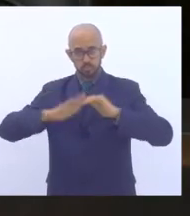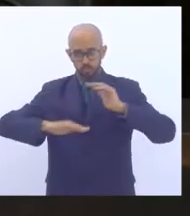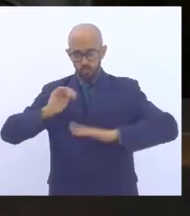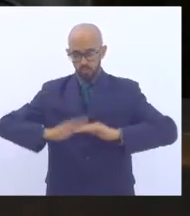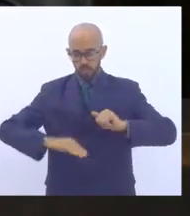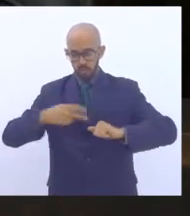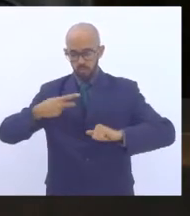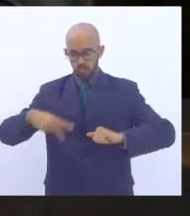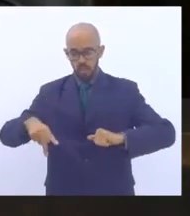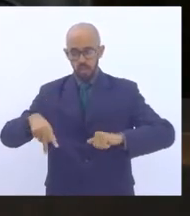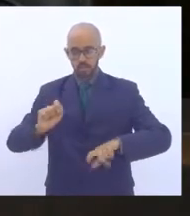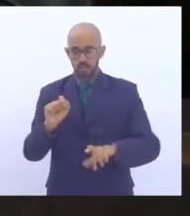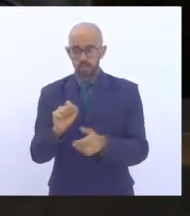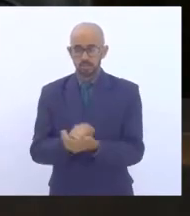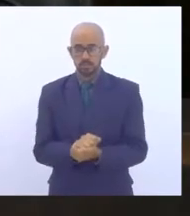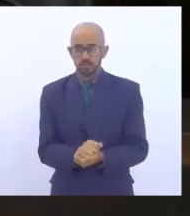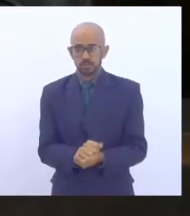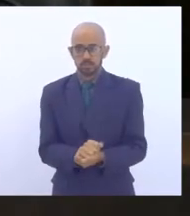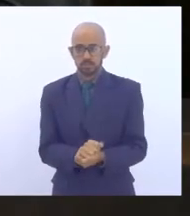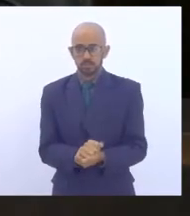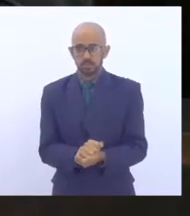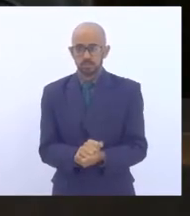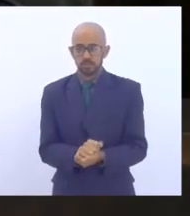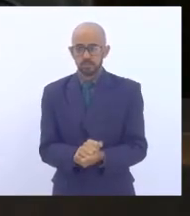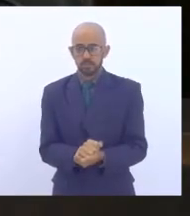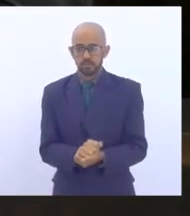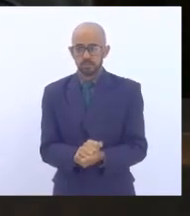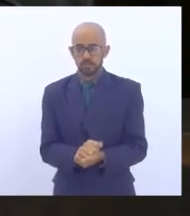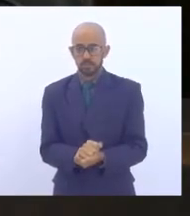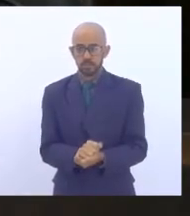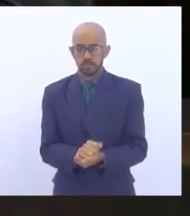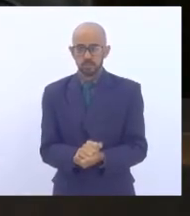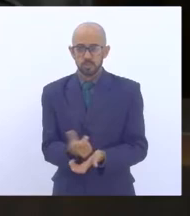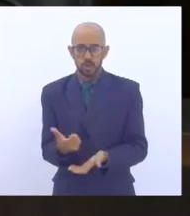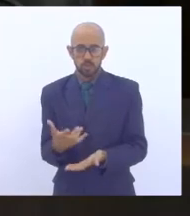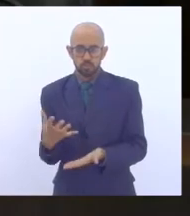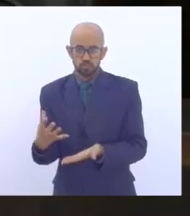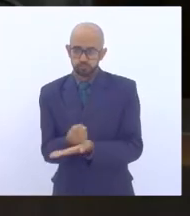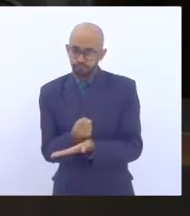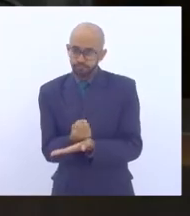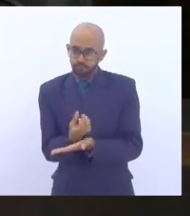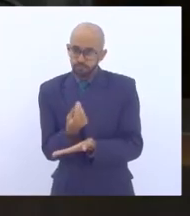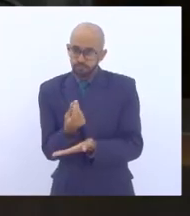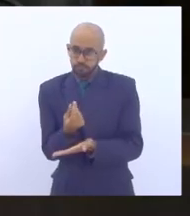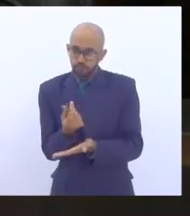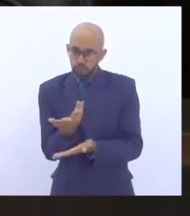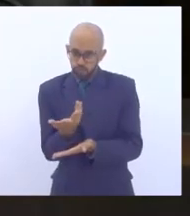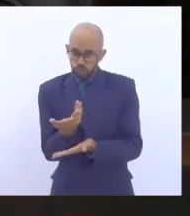trabalho ao seu a sua o seu ganha-pão ali